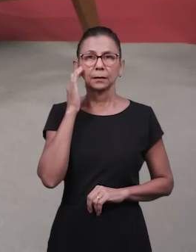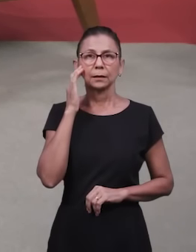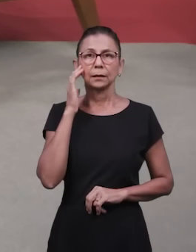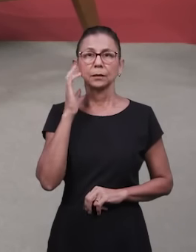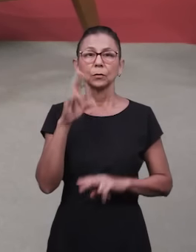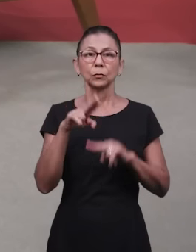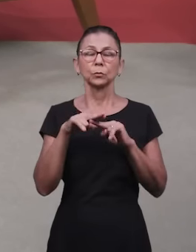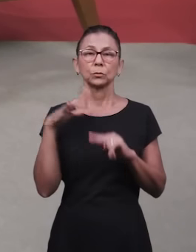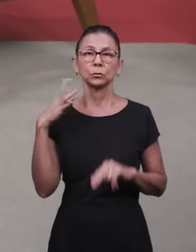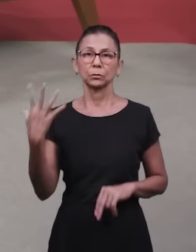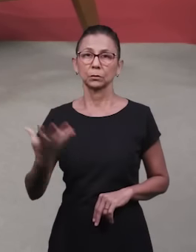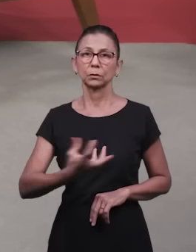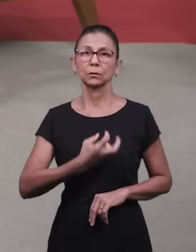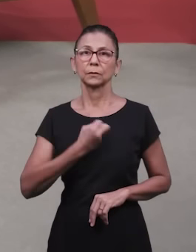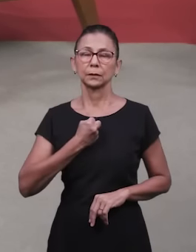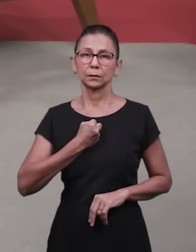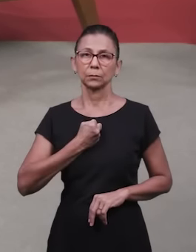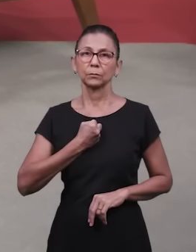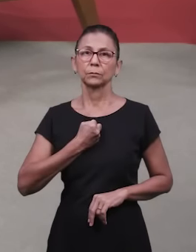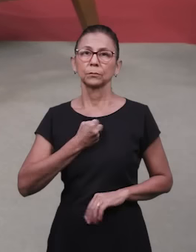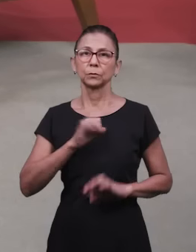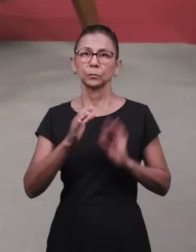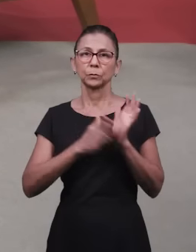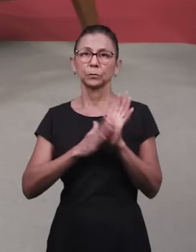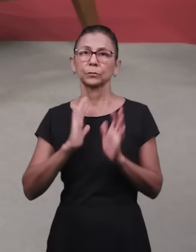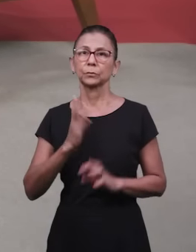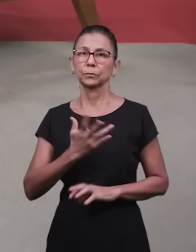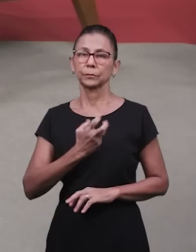aí, salvação. Aí é que está